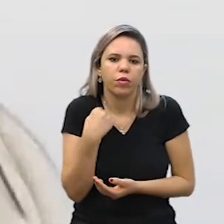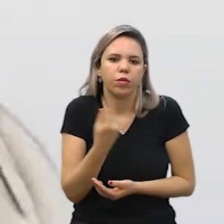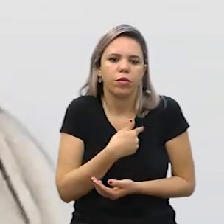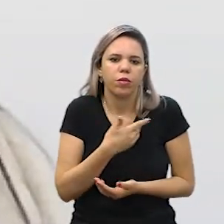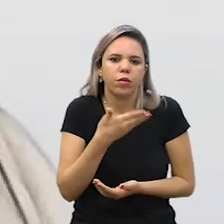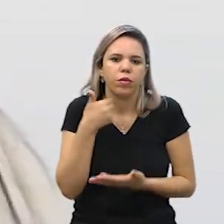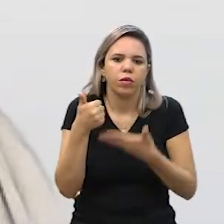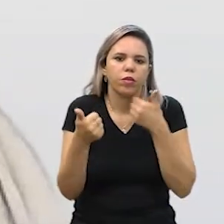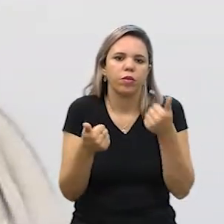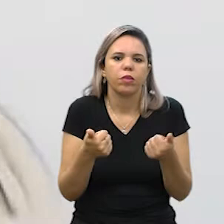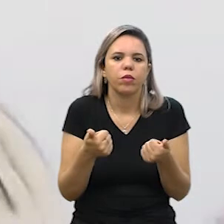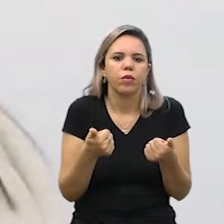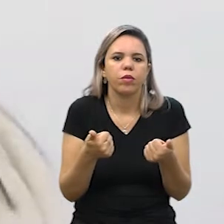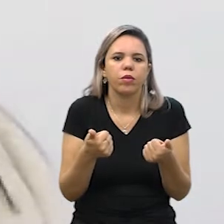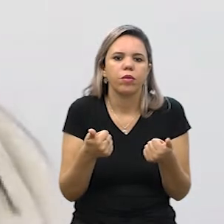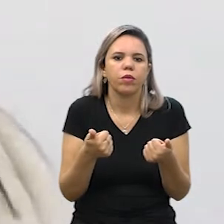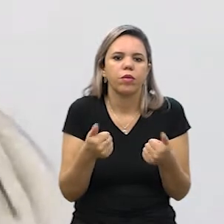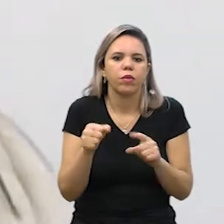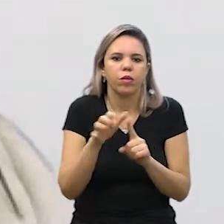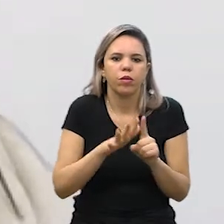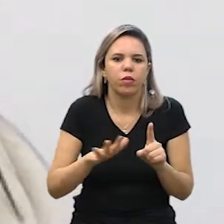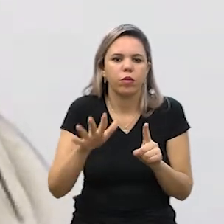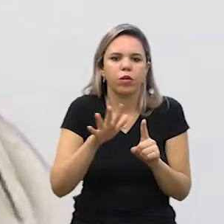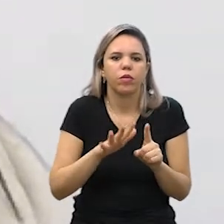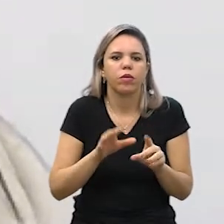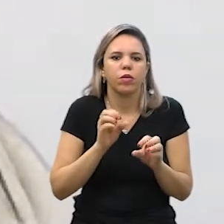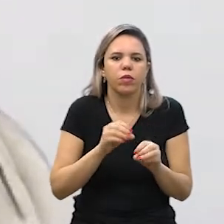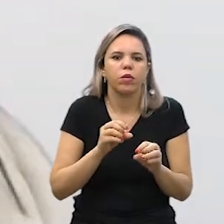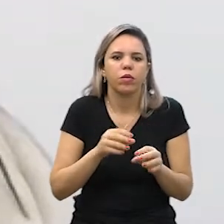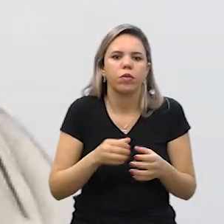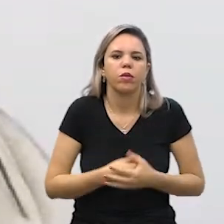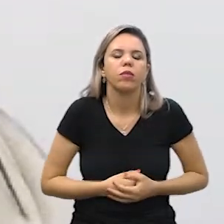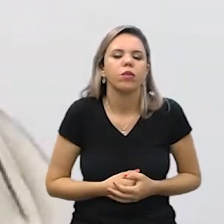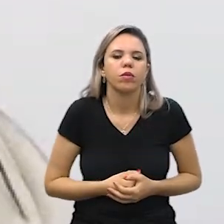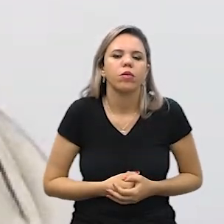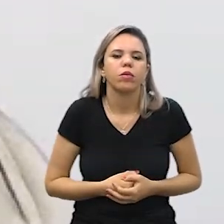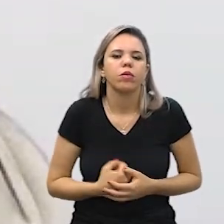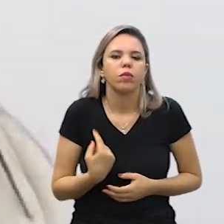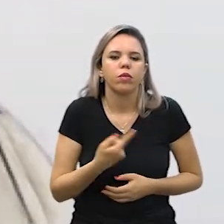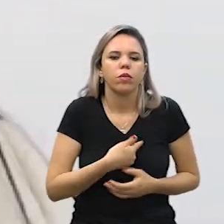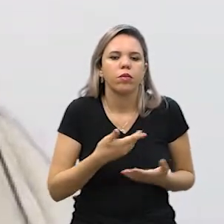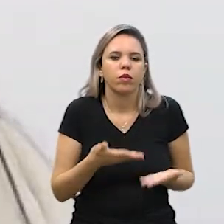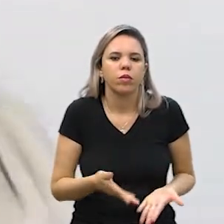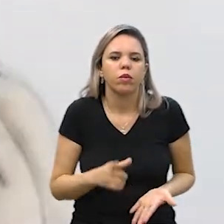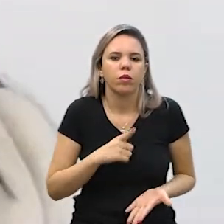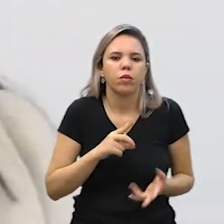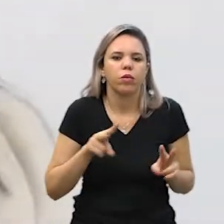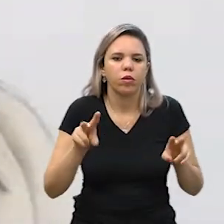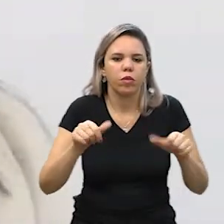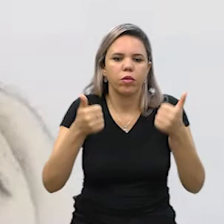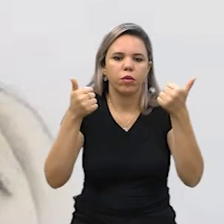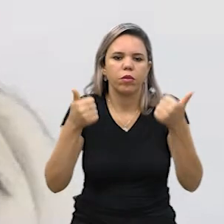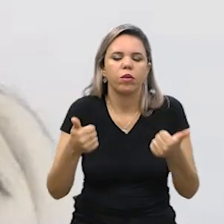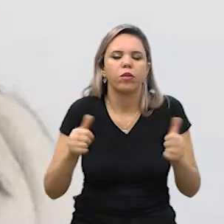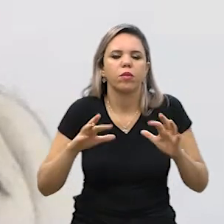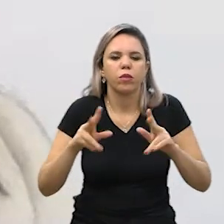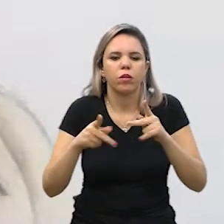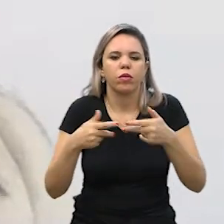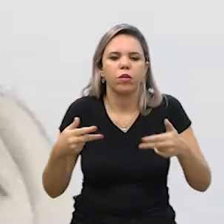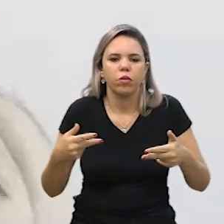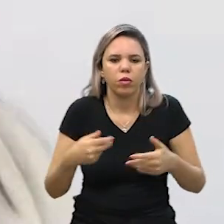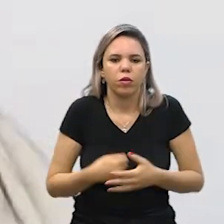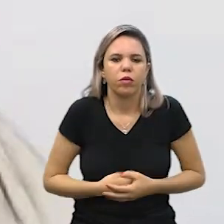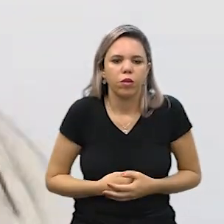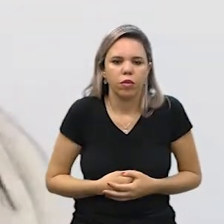gente se melhore, para que a gente melhore nossa sociedade através da educação, e a gente ter um olhar positivo para todas as